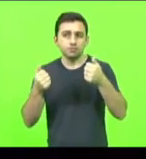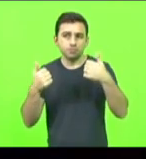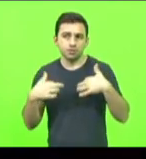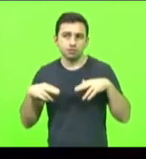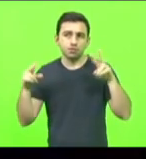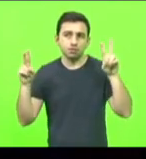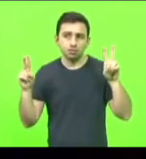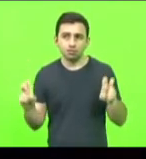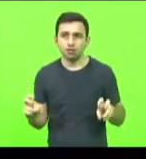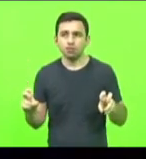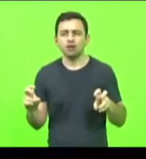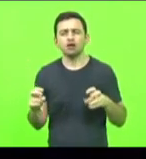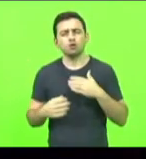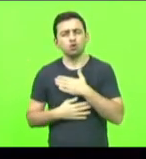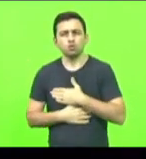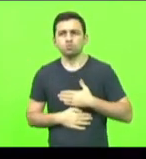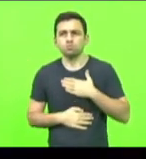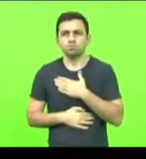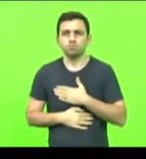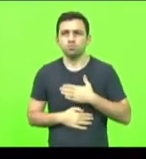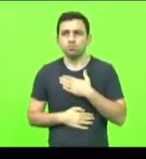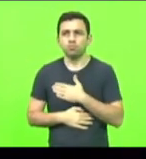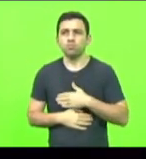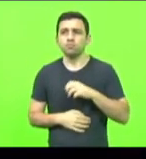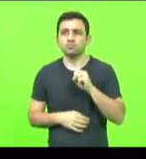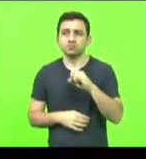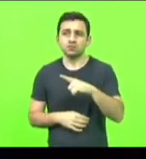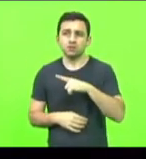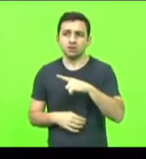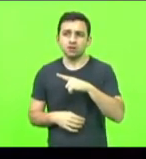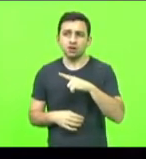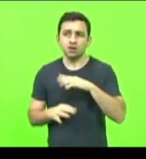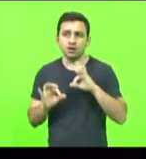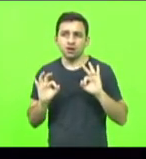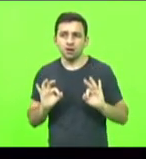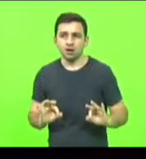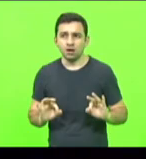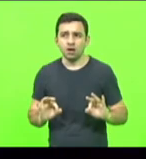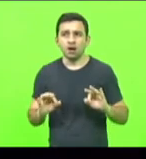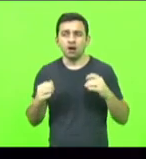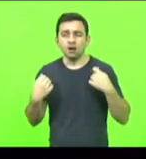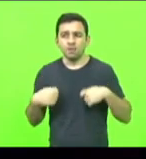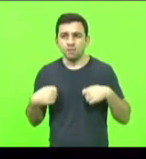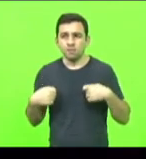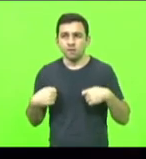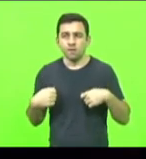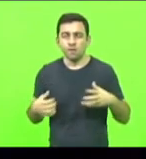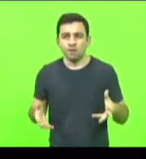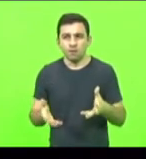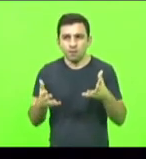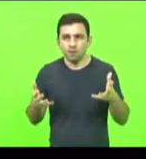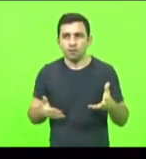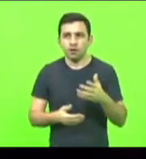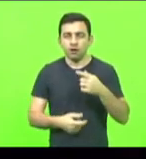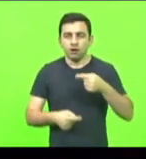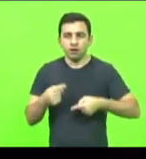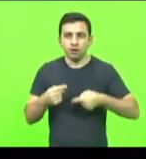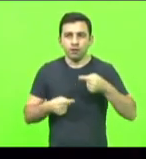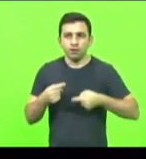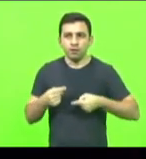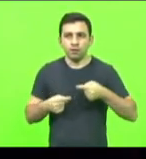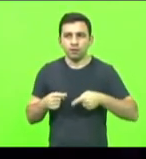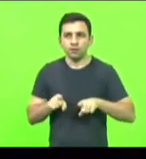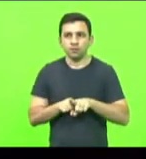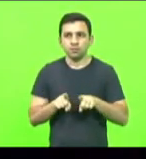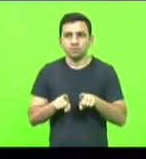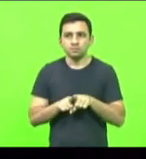tema, ficamos muito satisfeitos, e se já estávamos convencidos da necessidade de promovermos esse debate, agora estamos ainda cada